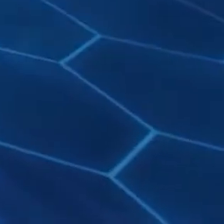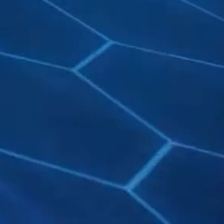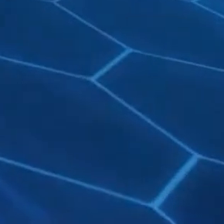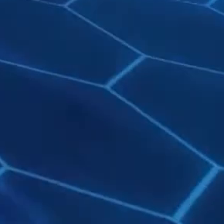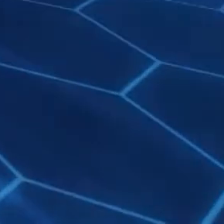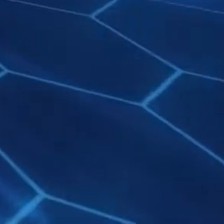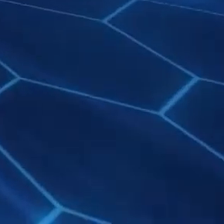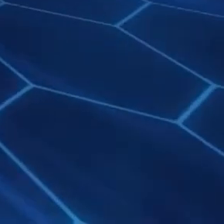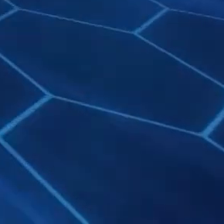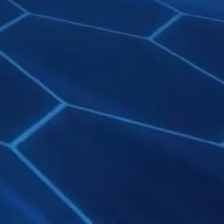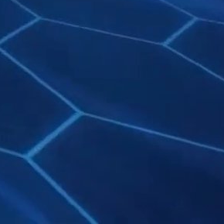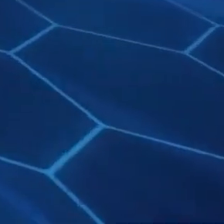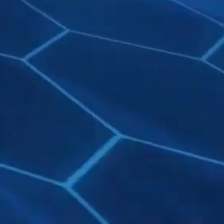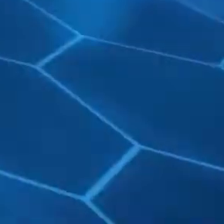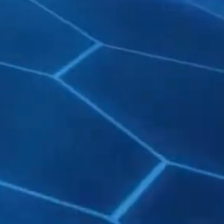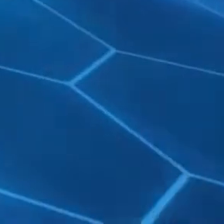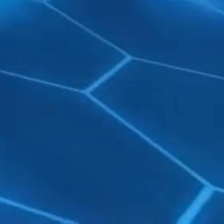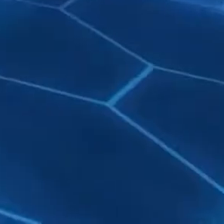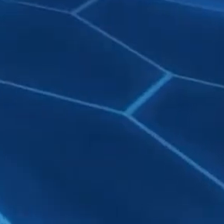E